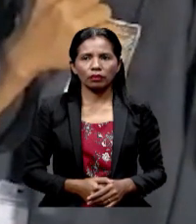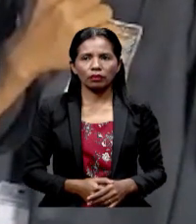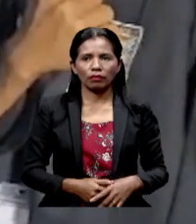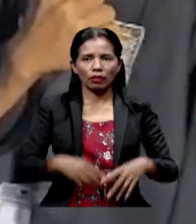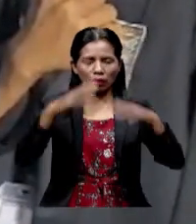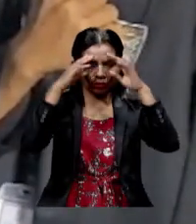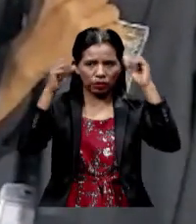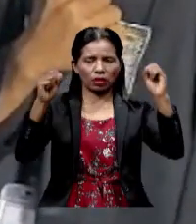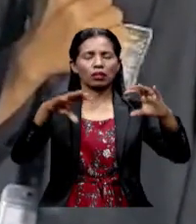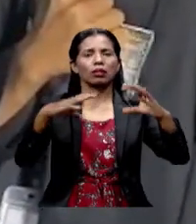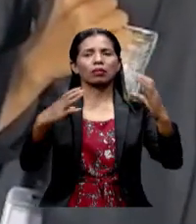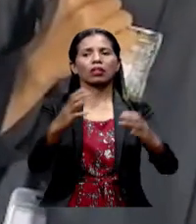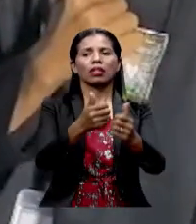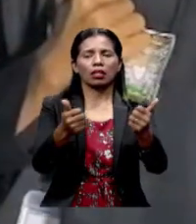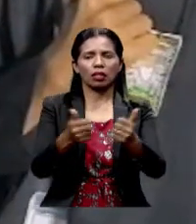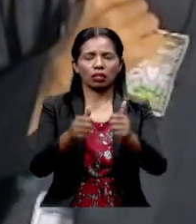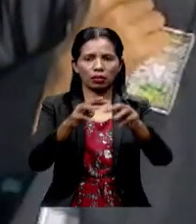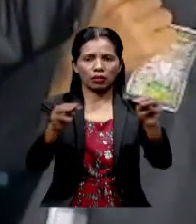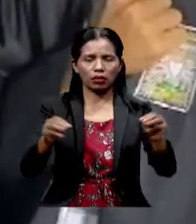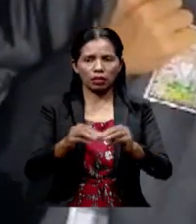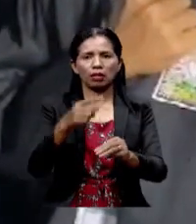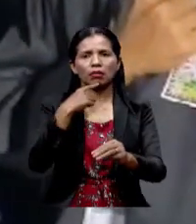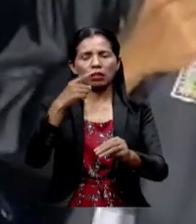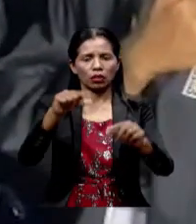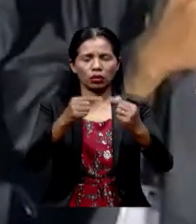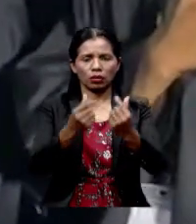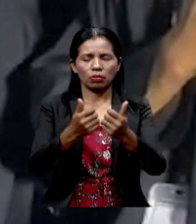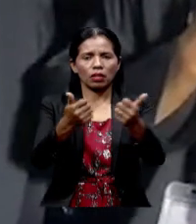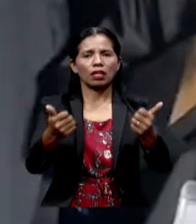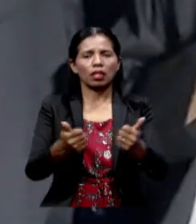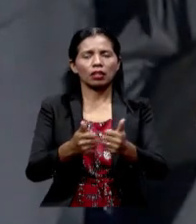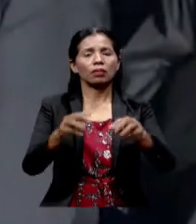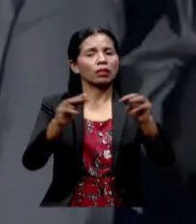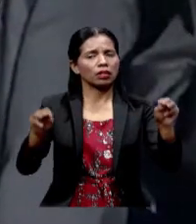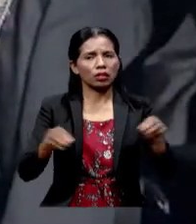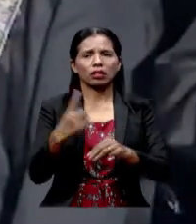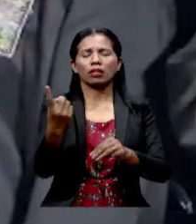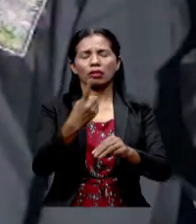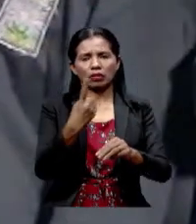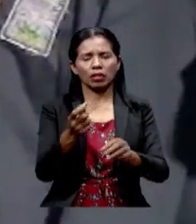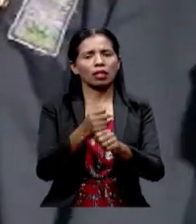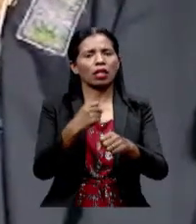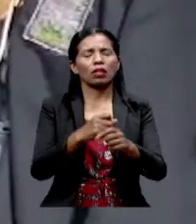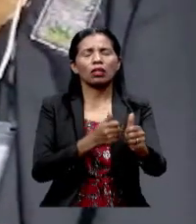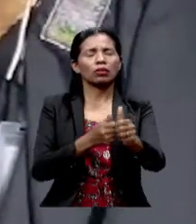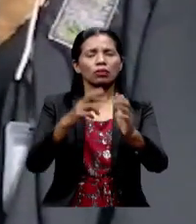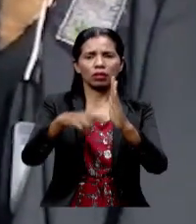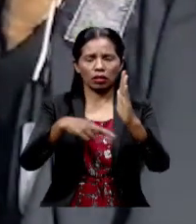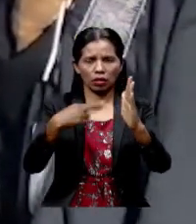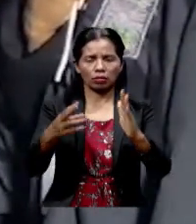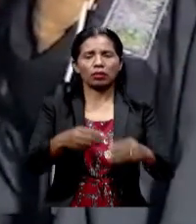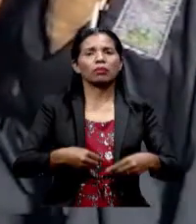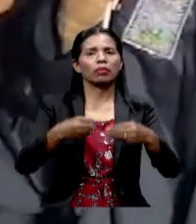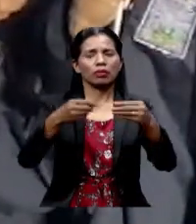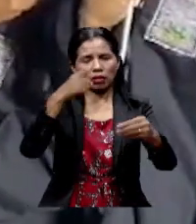Presidente Comissão Reguladora Arte Marcial considera grupo Arte Marcial Cira na Fatin viola regras que aparecer no background fo.